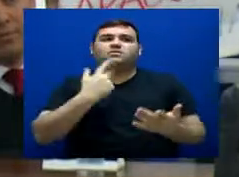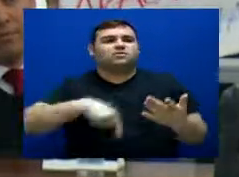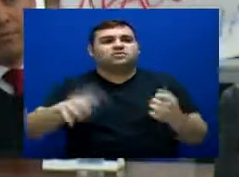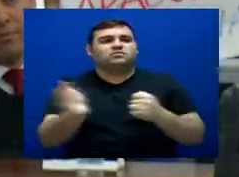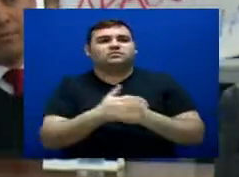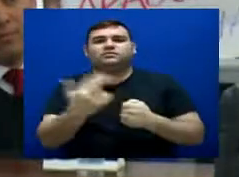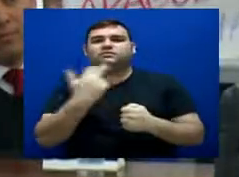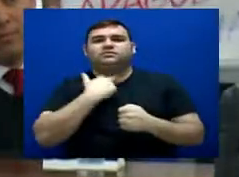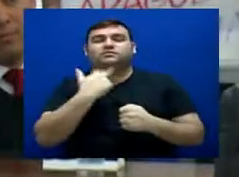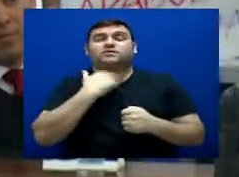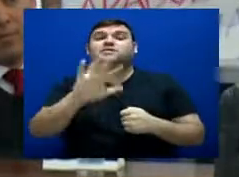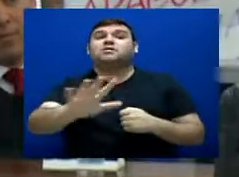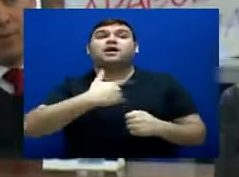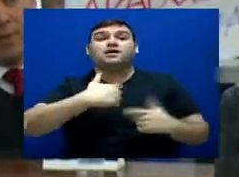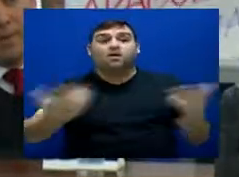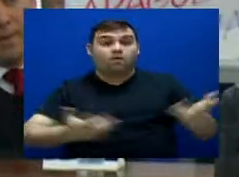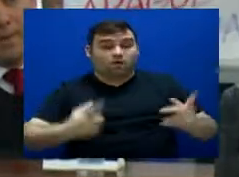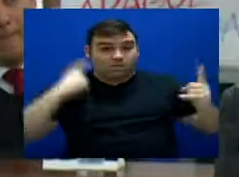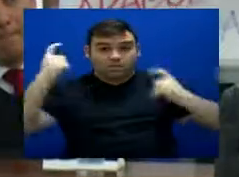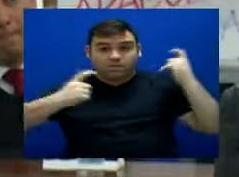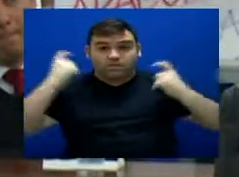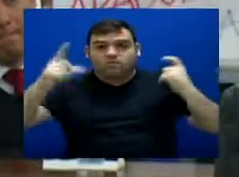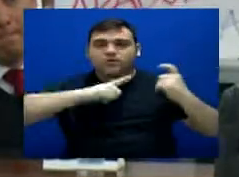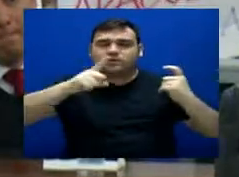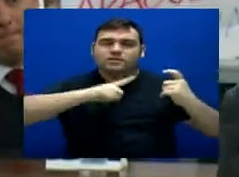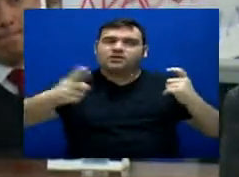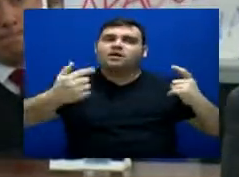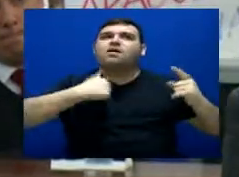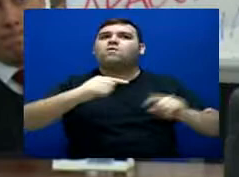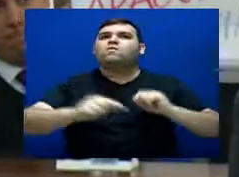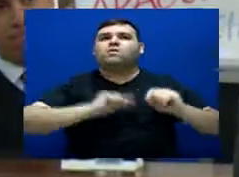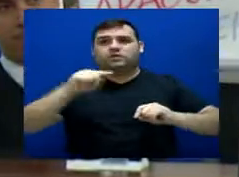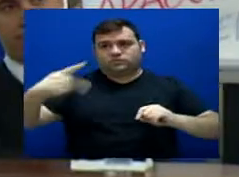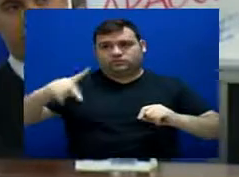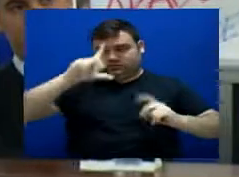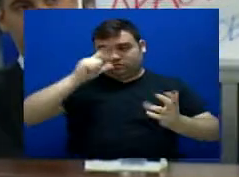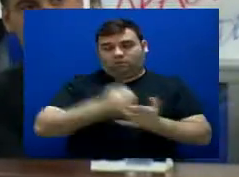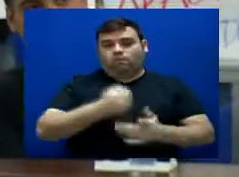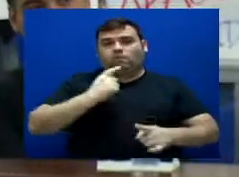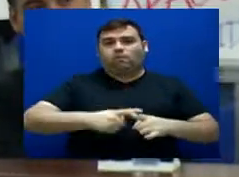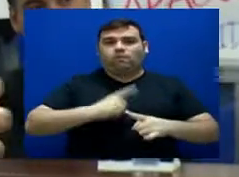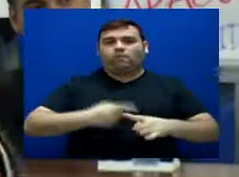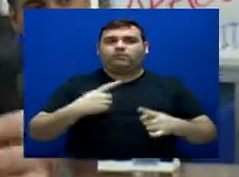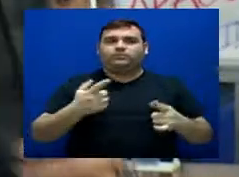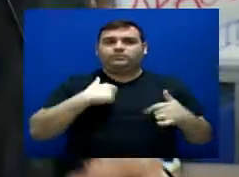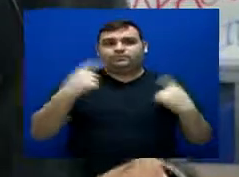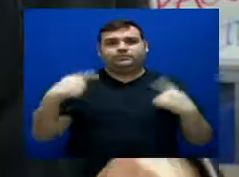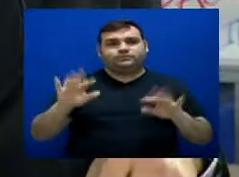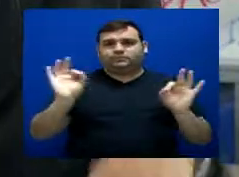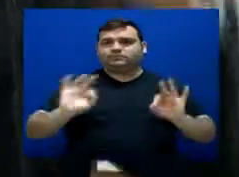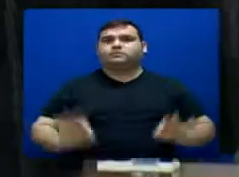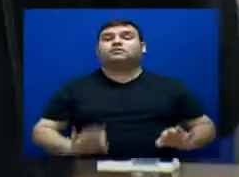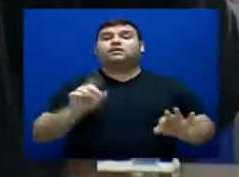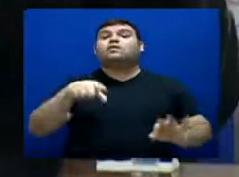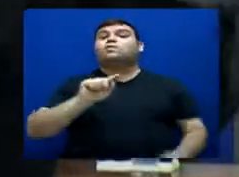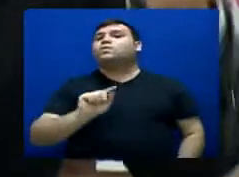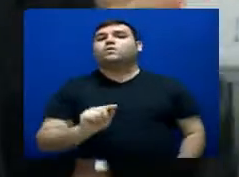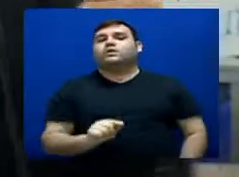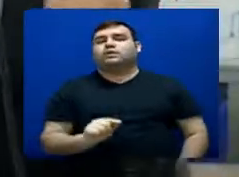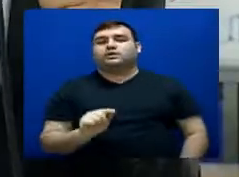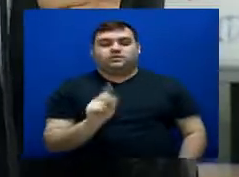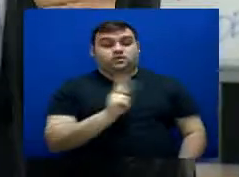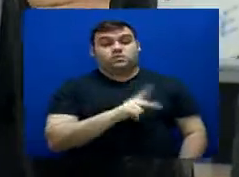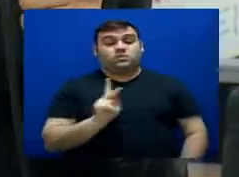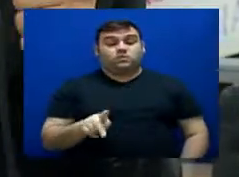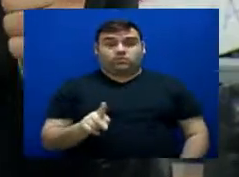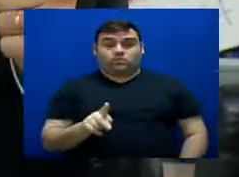acobertar. Agora, o que me preocupa, vereador, não é a postura de Vossa Excelência, pelo amor de Deus, não é isso que eu estou dizendo, é que o